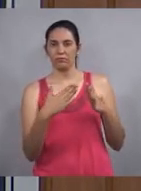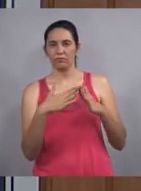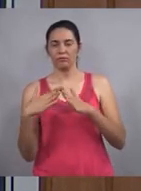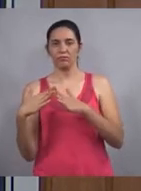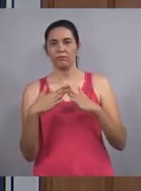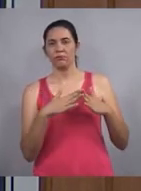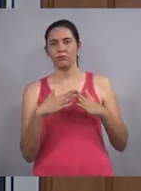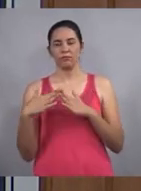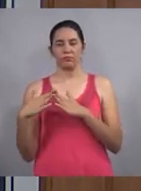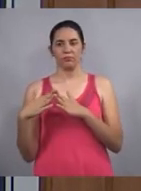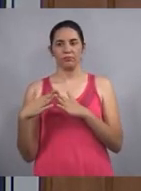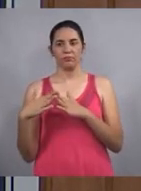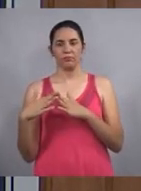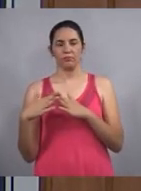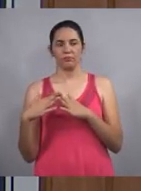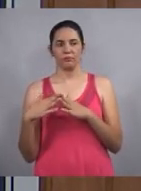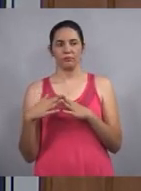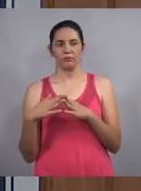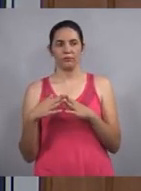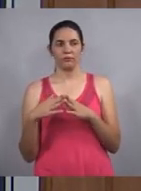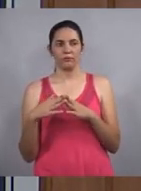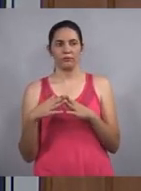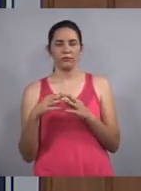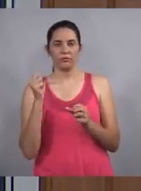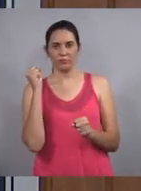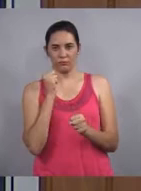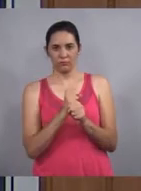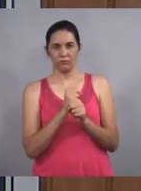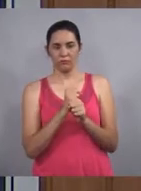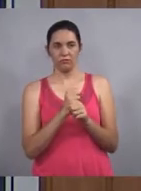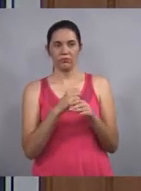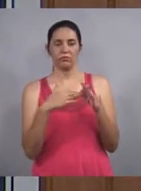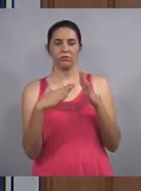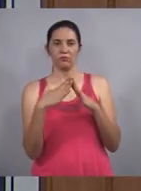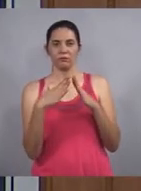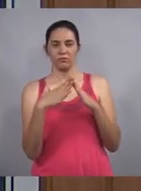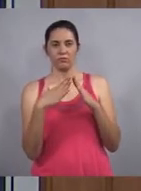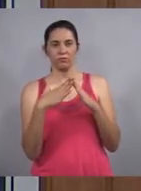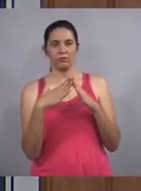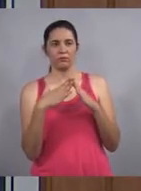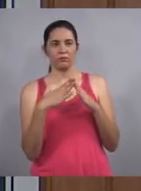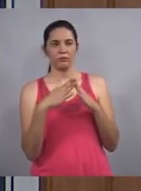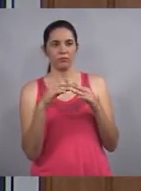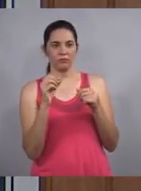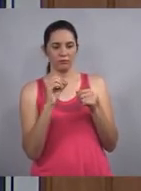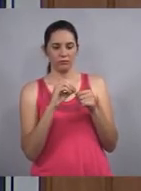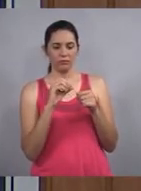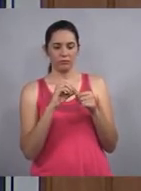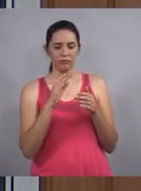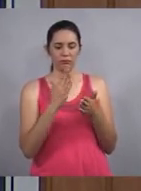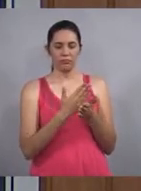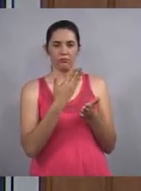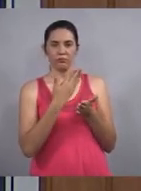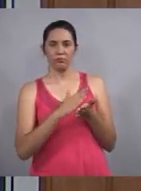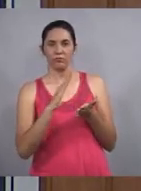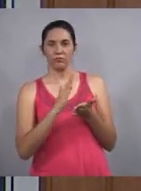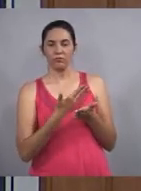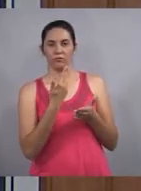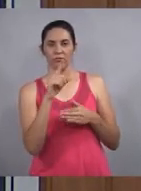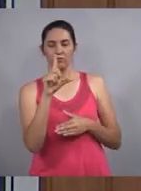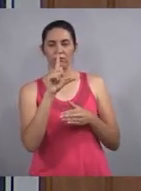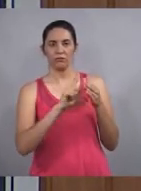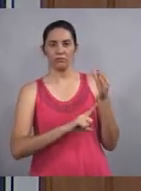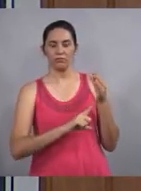né, a dona da residência, ela faz a sua coleta, ela faz a sua separação